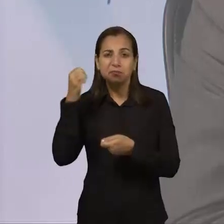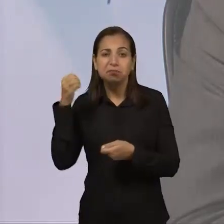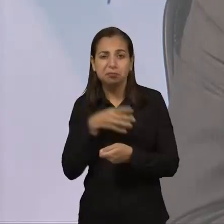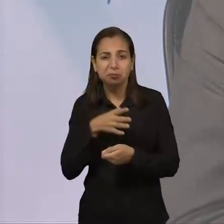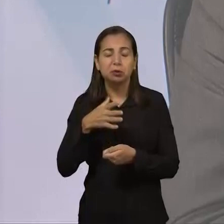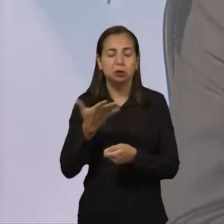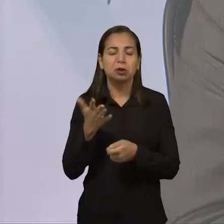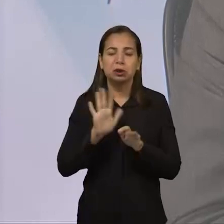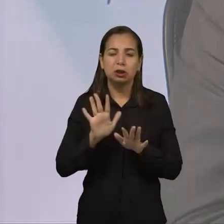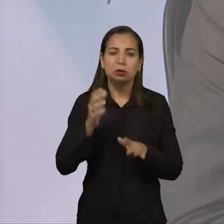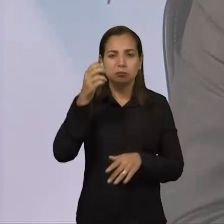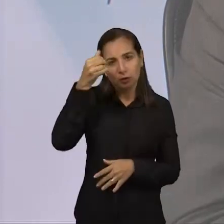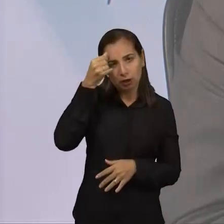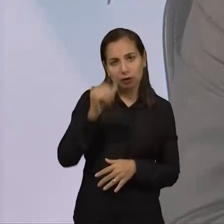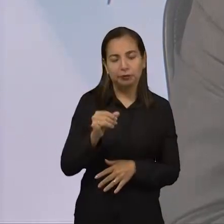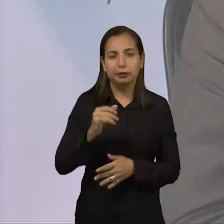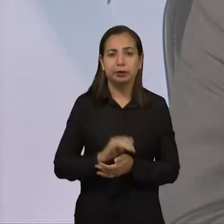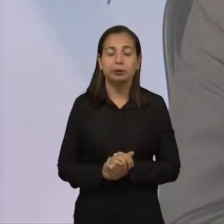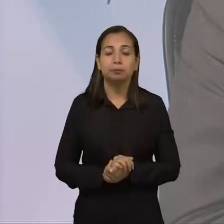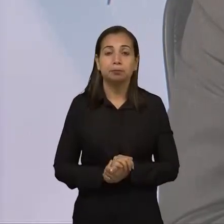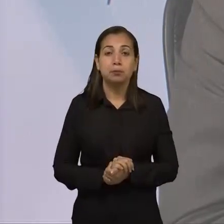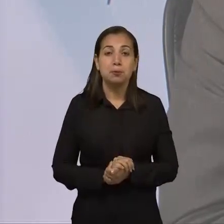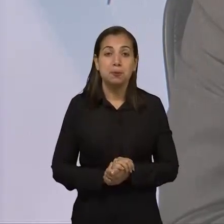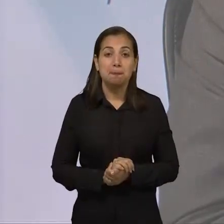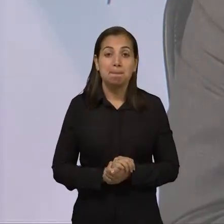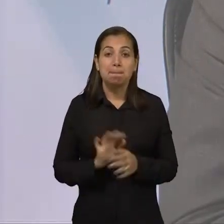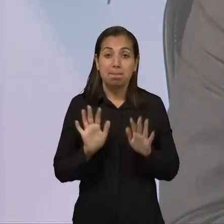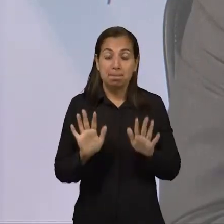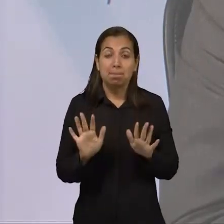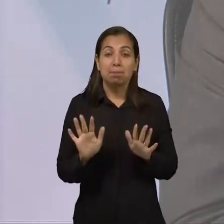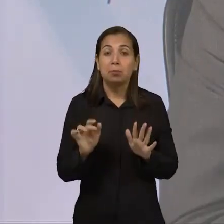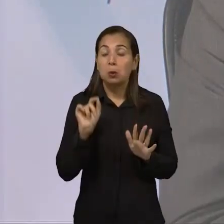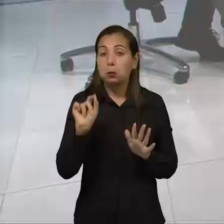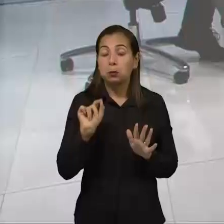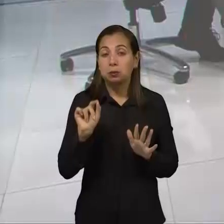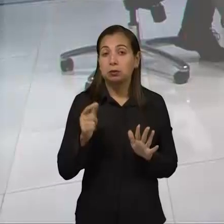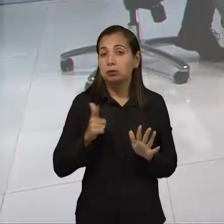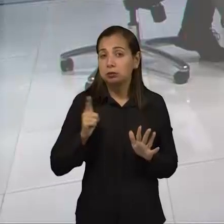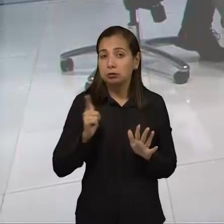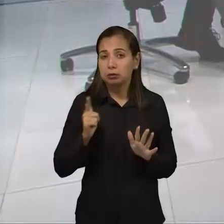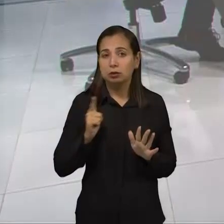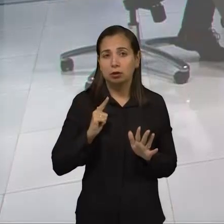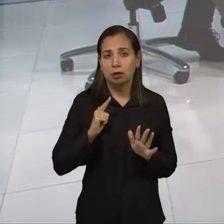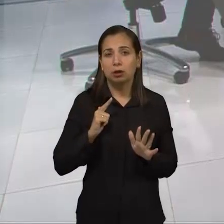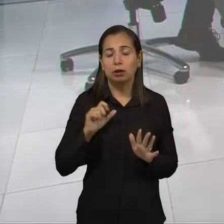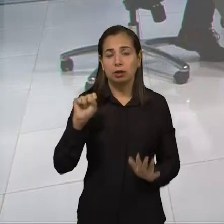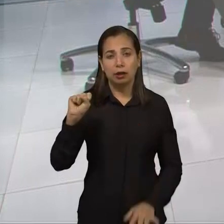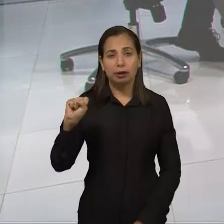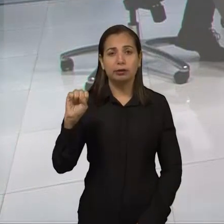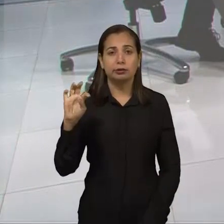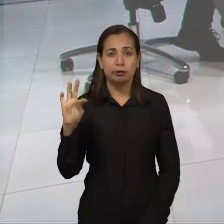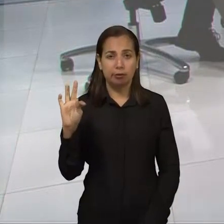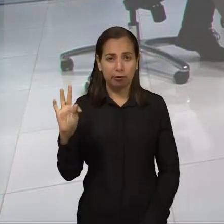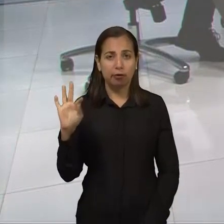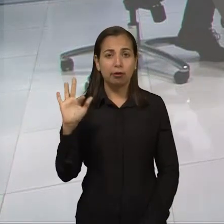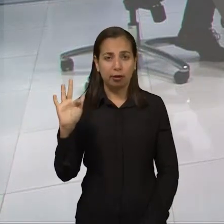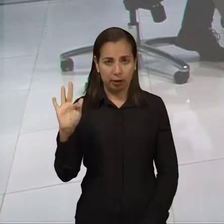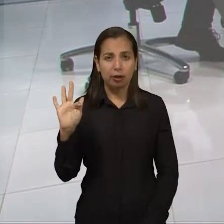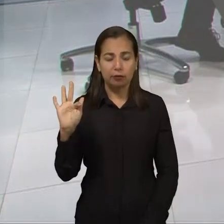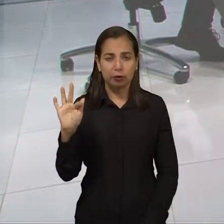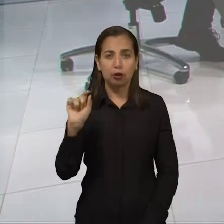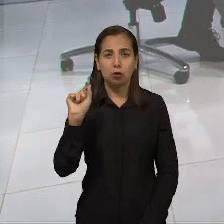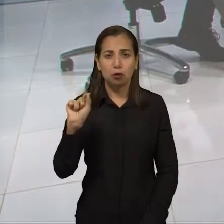a observação dos senhores, porque quando se chega ao Supremo Tribunal Federal, portanto, a